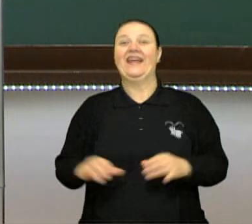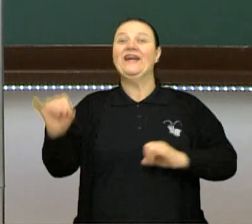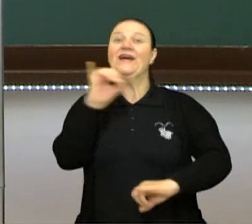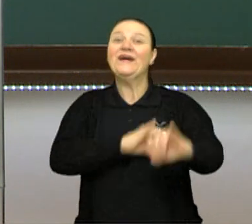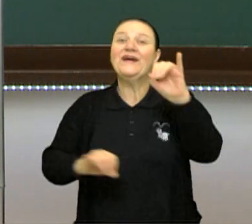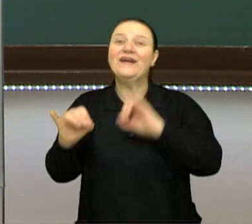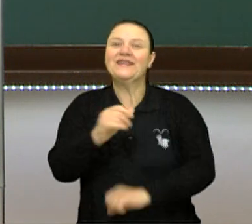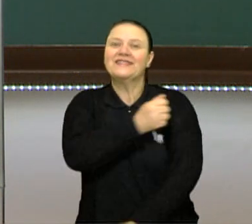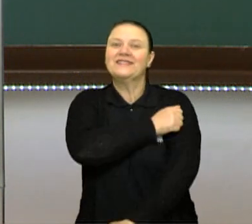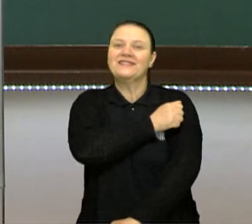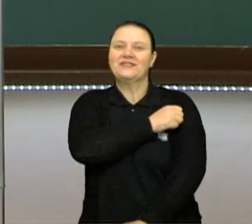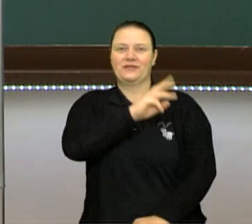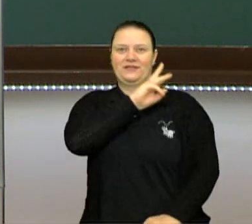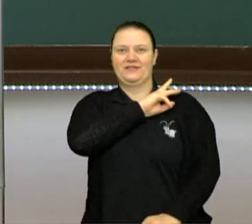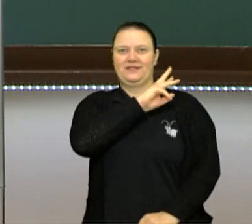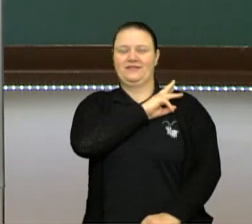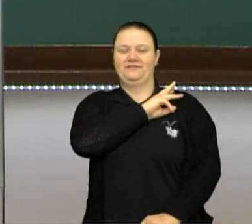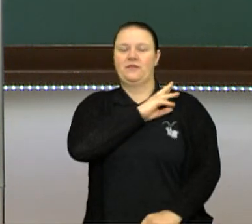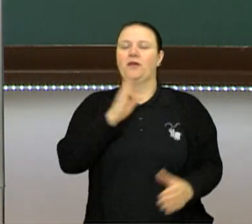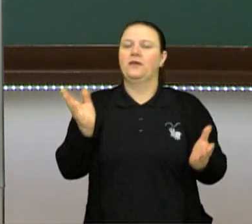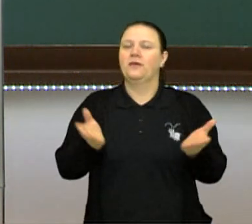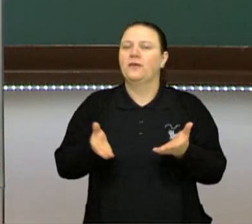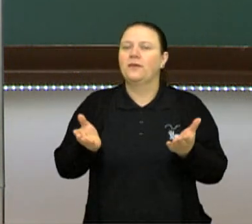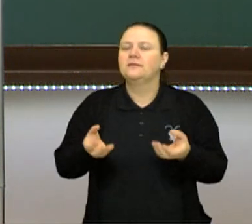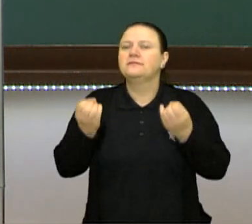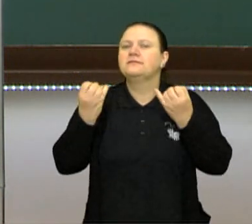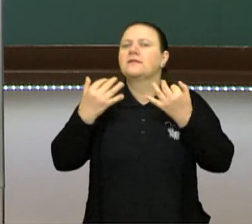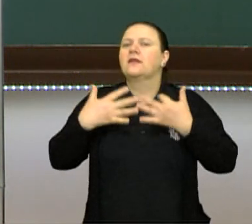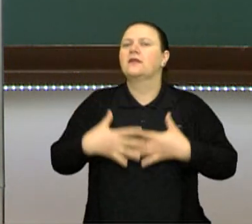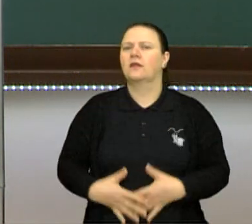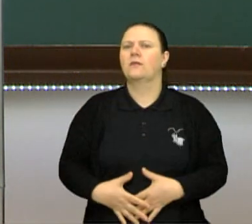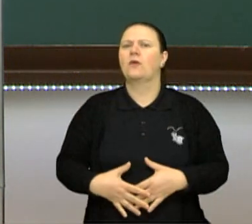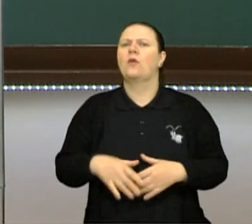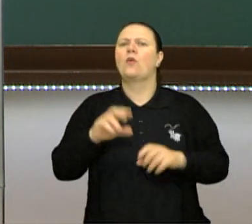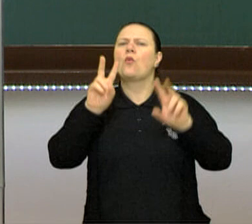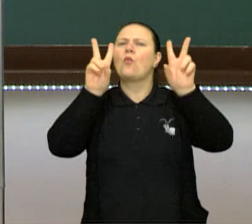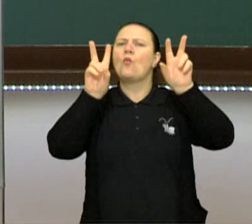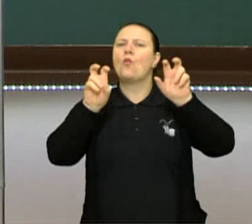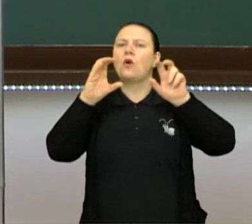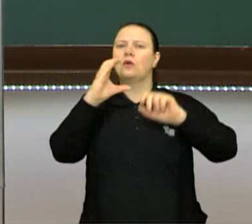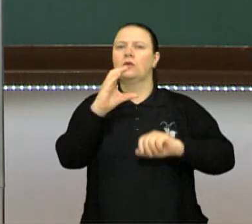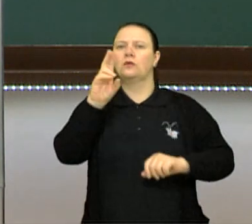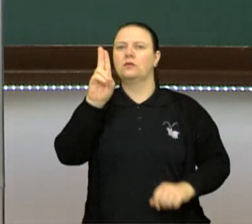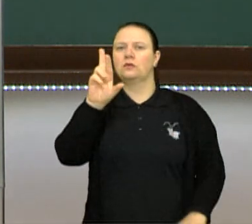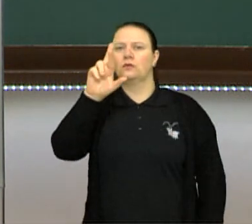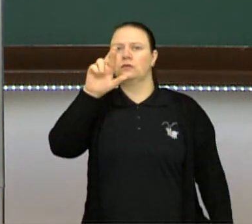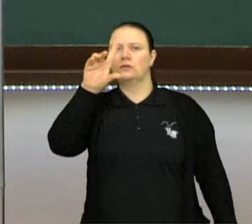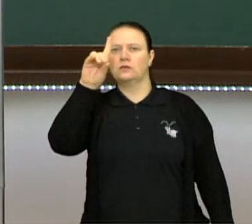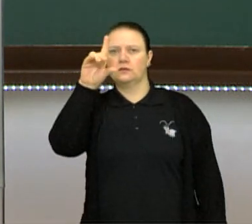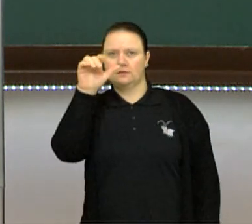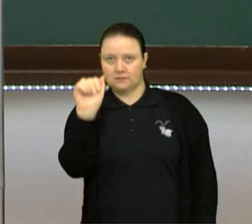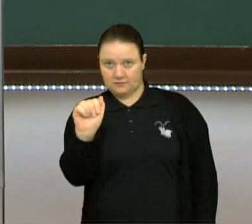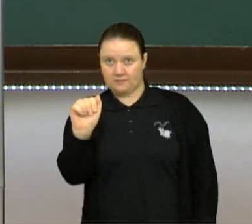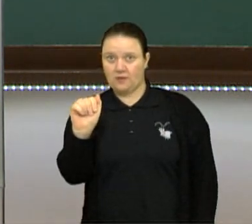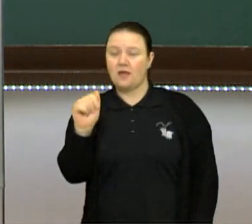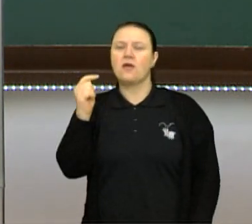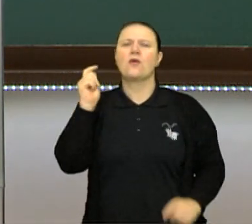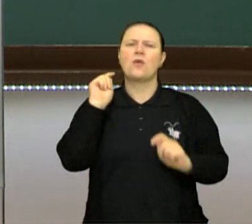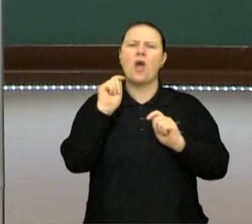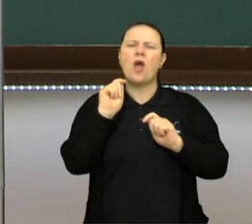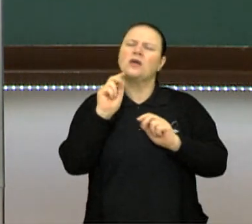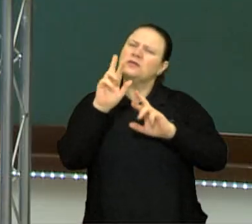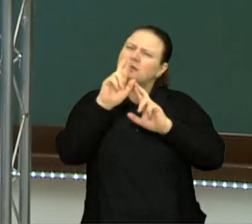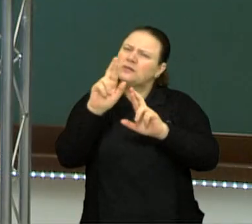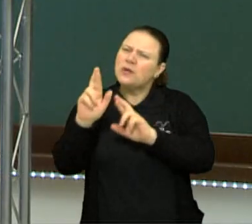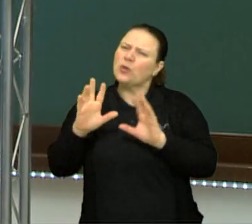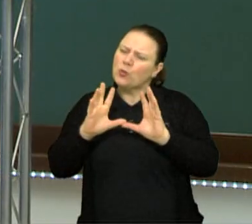Olá, estudantes da terceira série. Hoje vamos falar sobre a questão curda em geografia. Meu nome é professora Joyce. Espero que a gente consiga atingir o